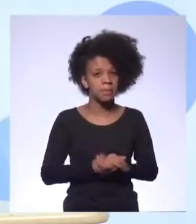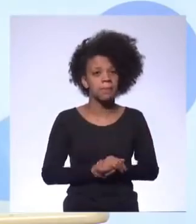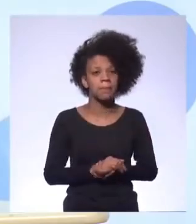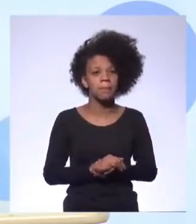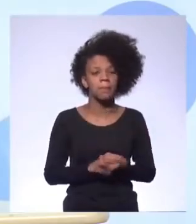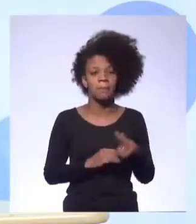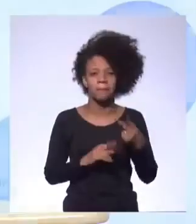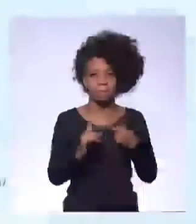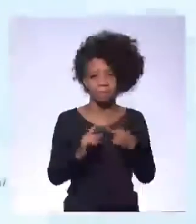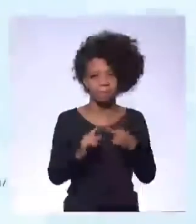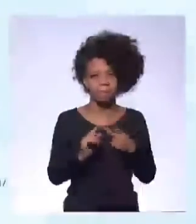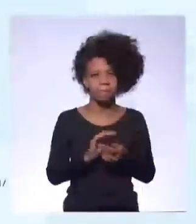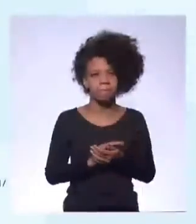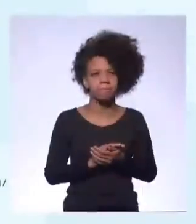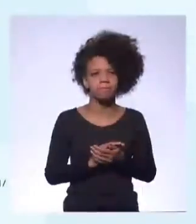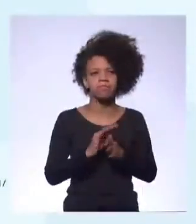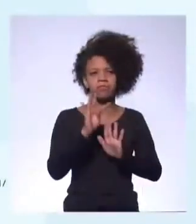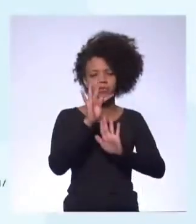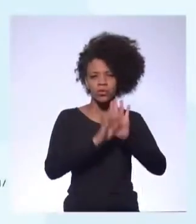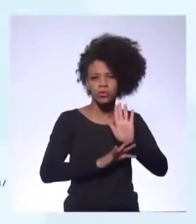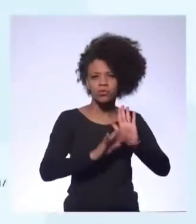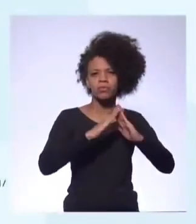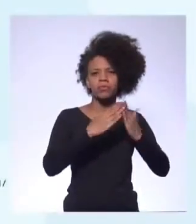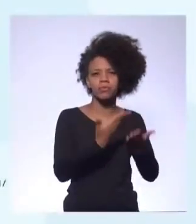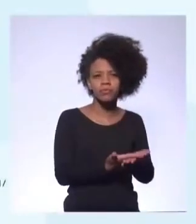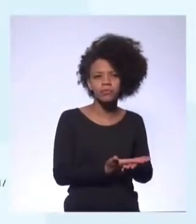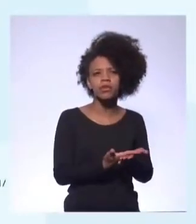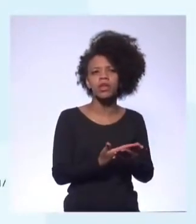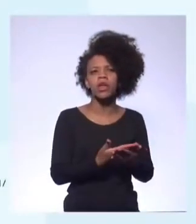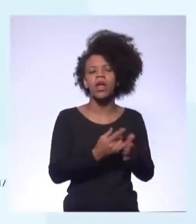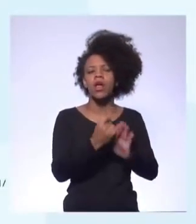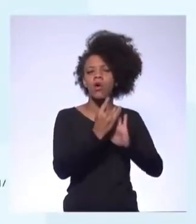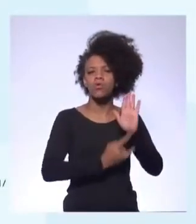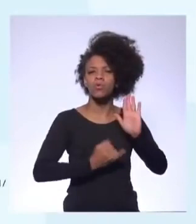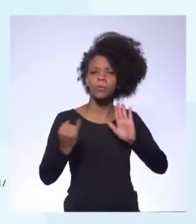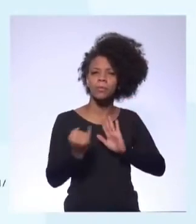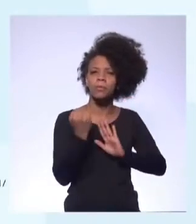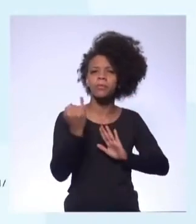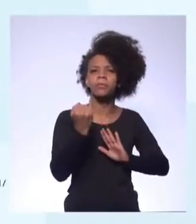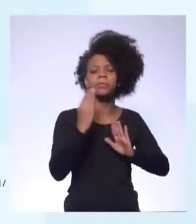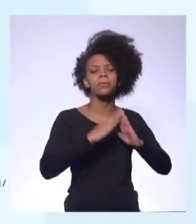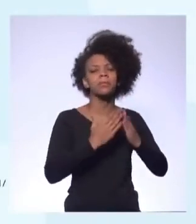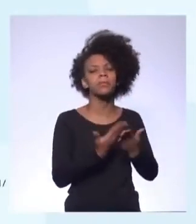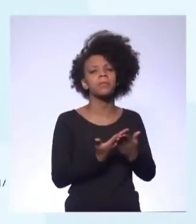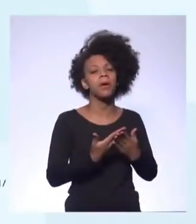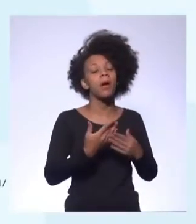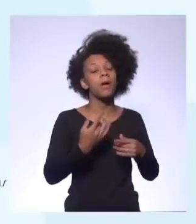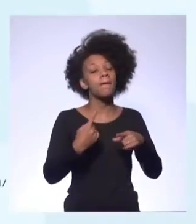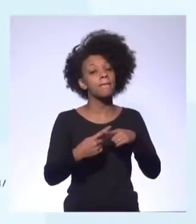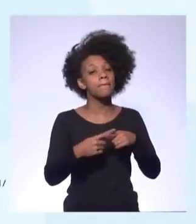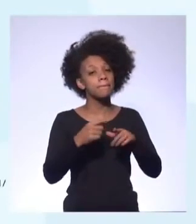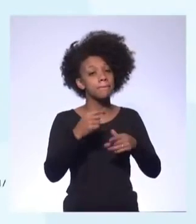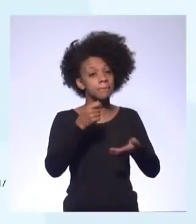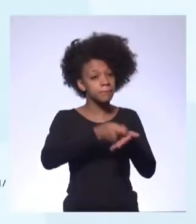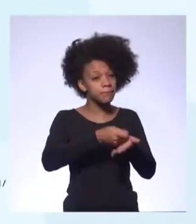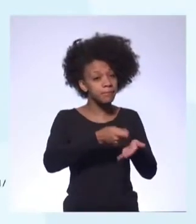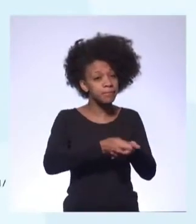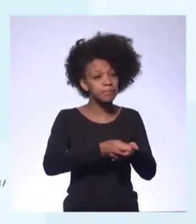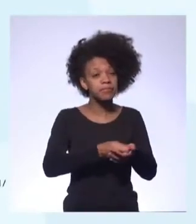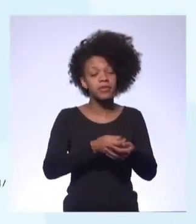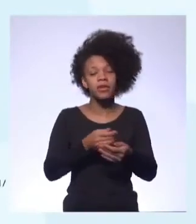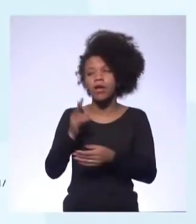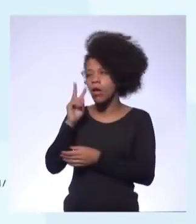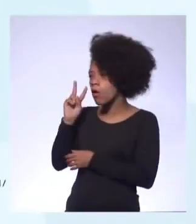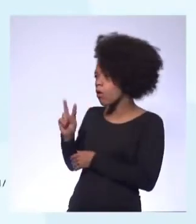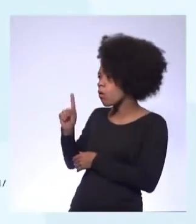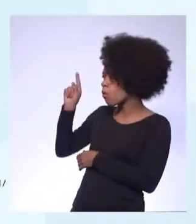2. O regimento escolar é um documento importante na escola porque contribui para o seu funcionamento. Localize no trecho a